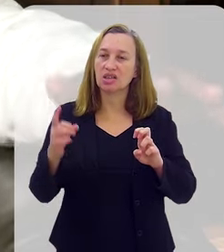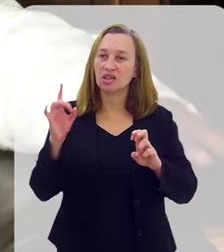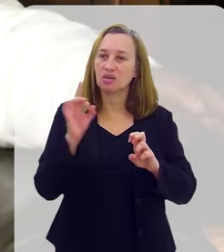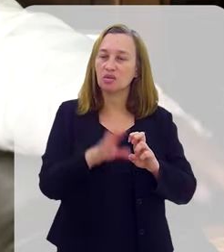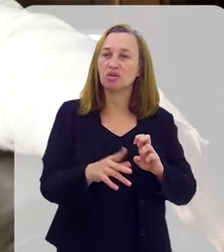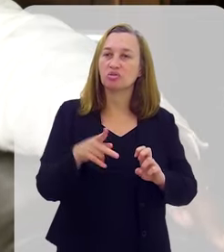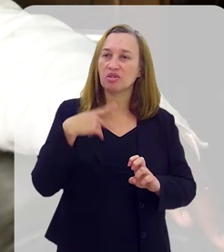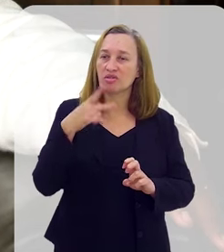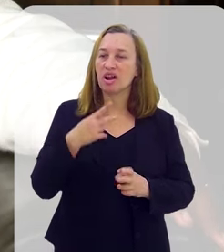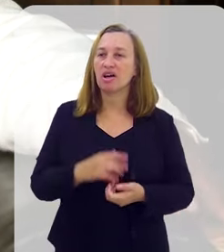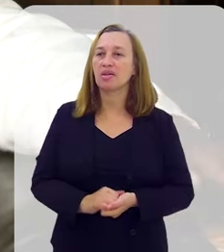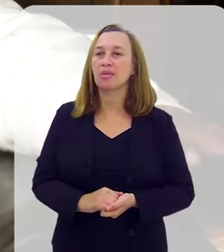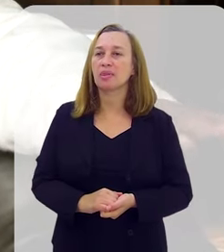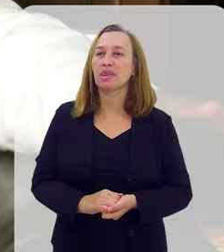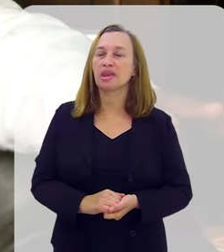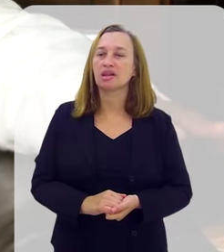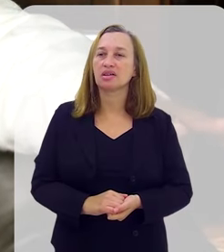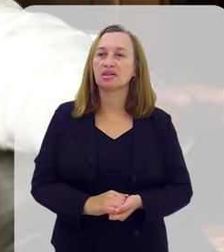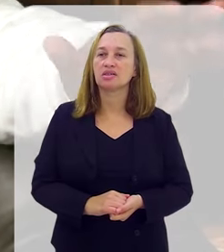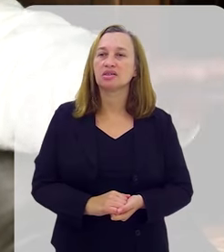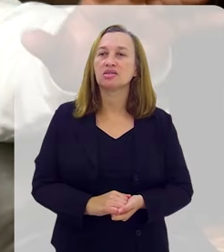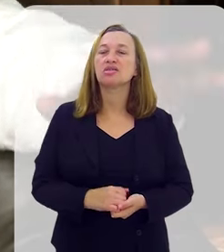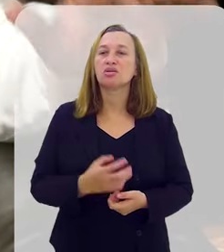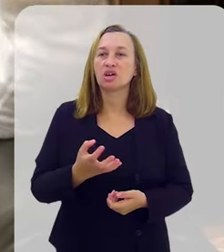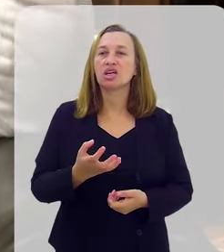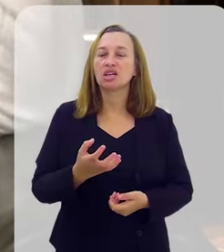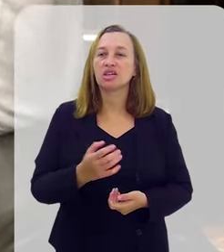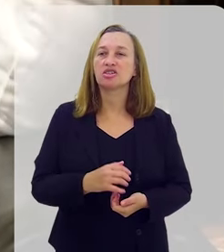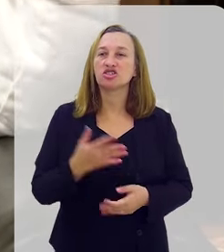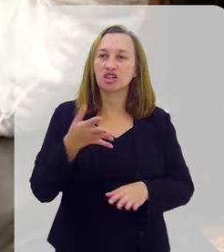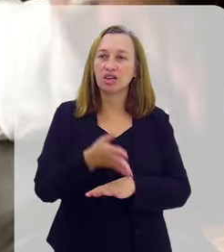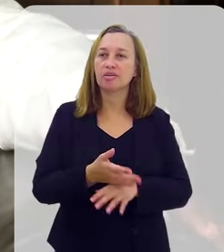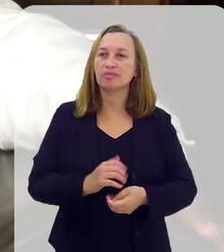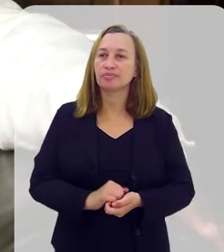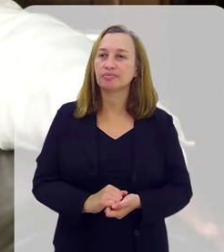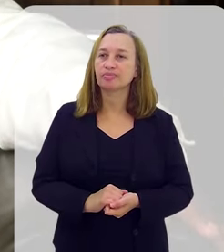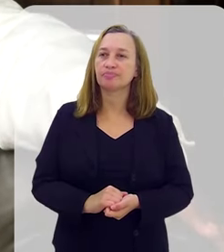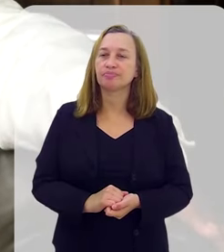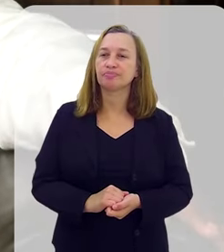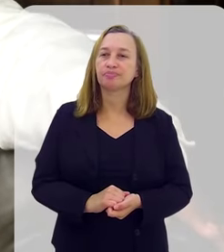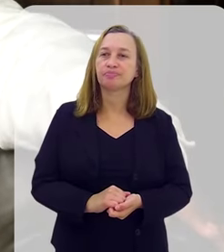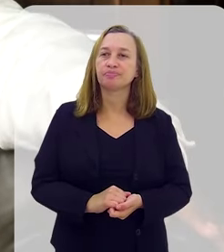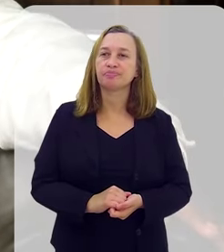alcancei, vai ser o último a falar, porque foi era o púlpito que eu tinha em mente chegar.